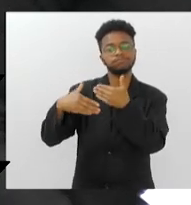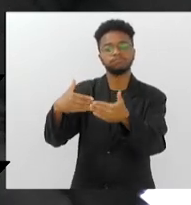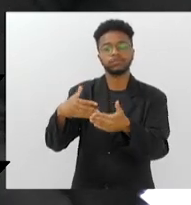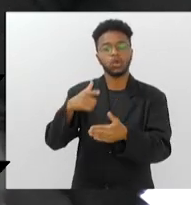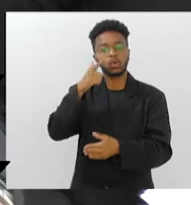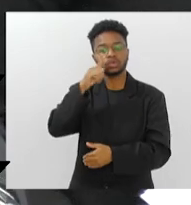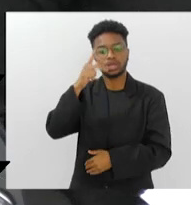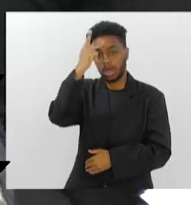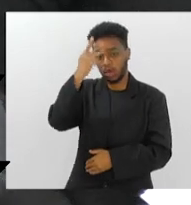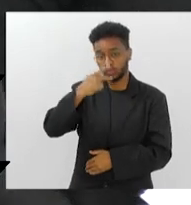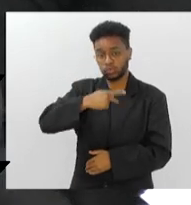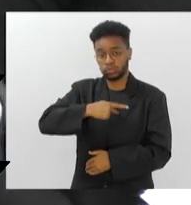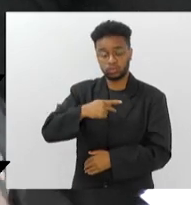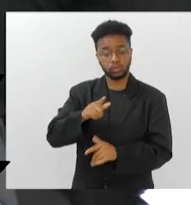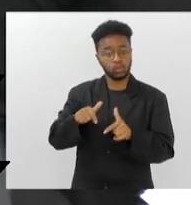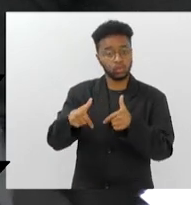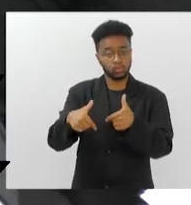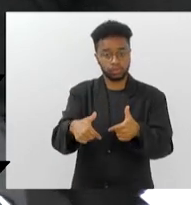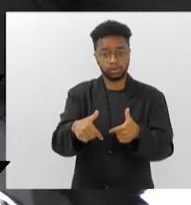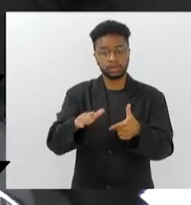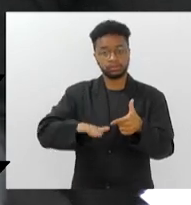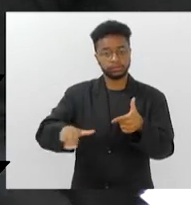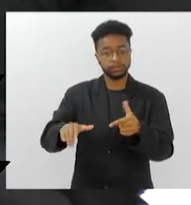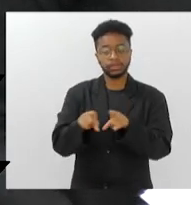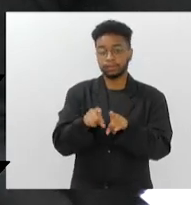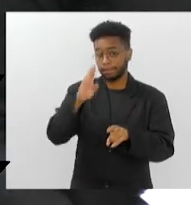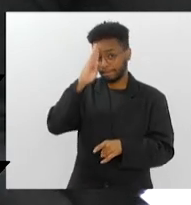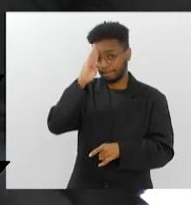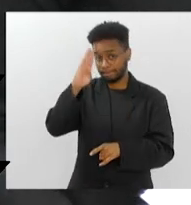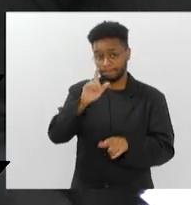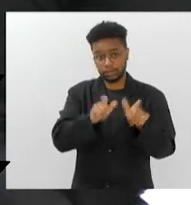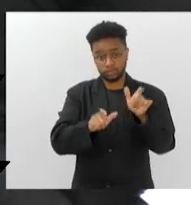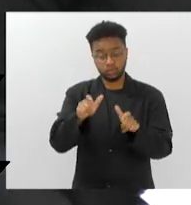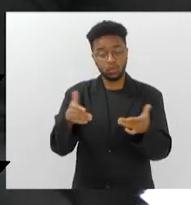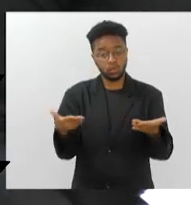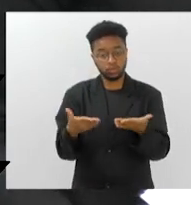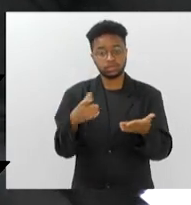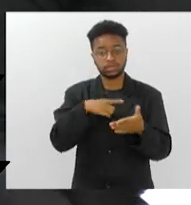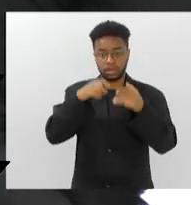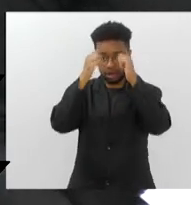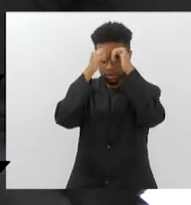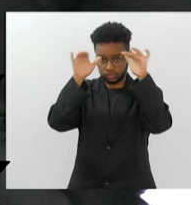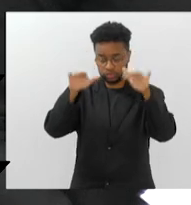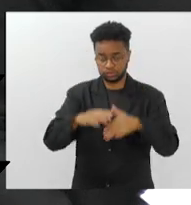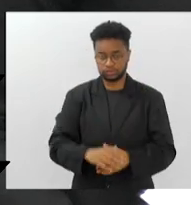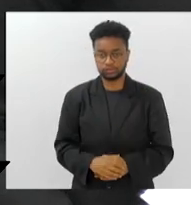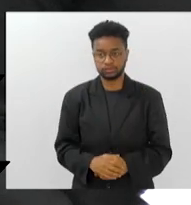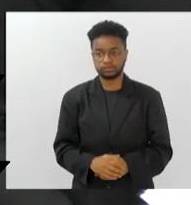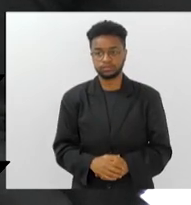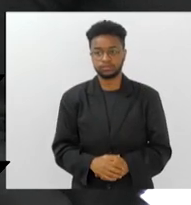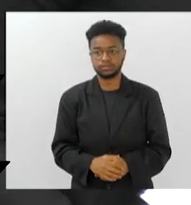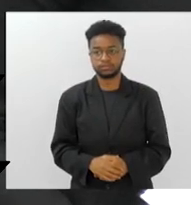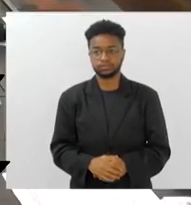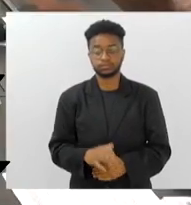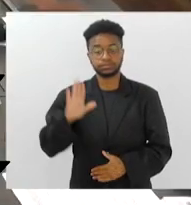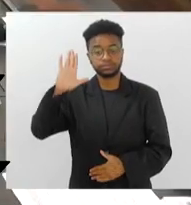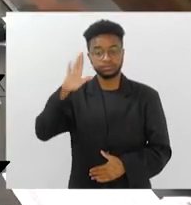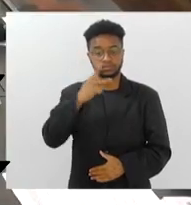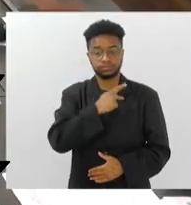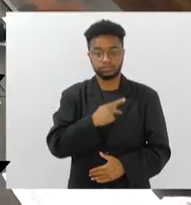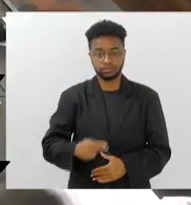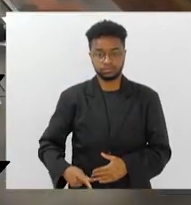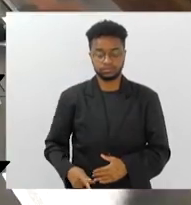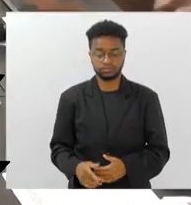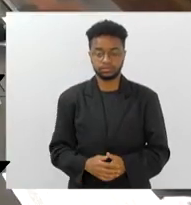autonomia das crianças e sobretudo aqueles que hoje vivem sob transtorno do espectro autista Presidente deputada